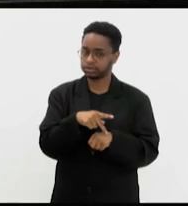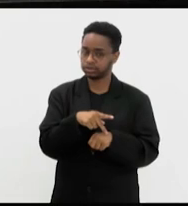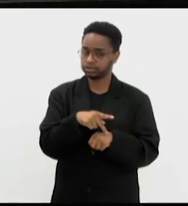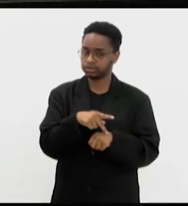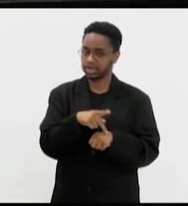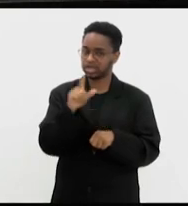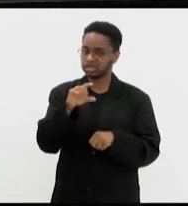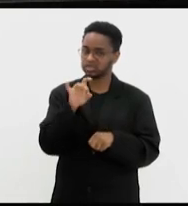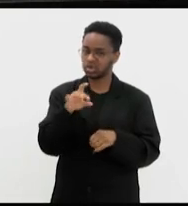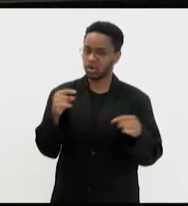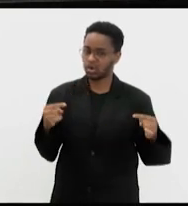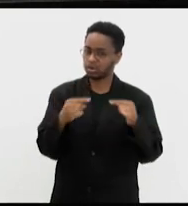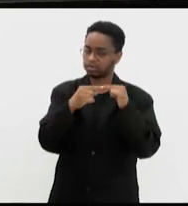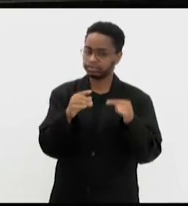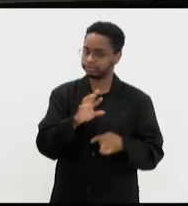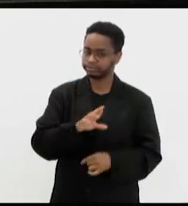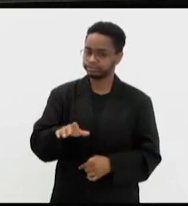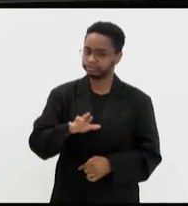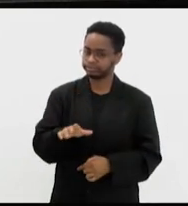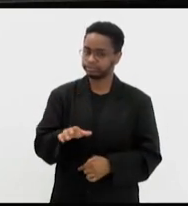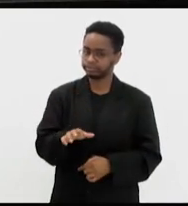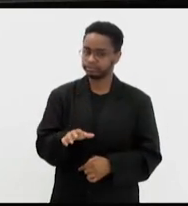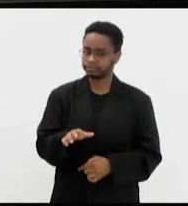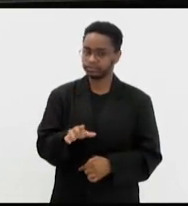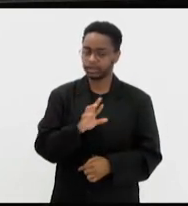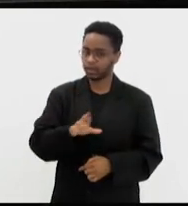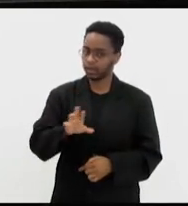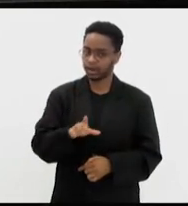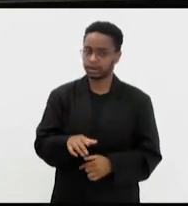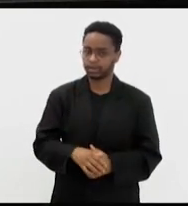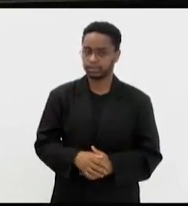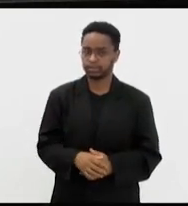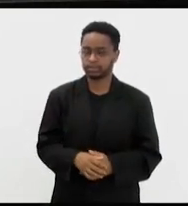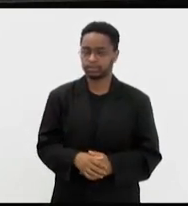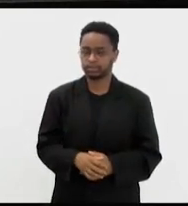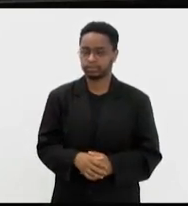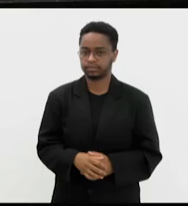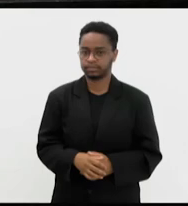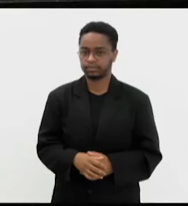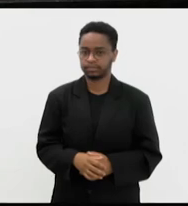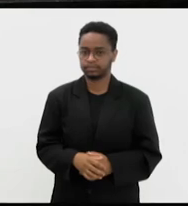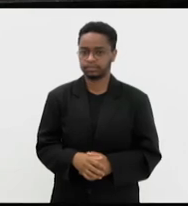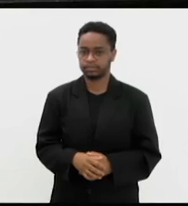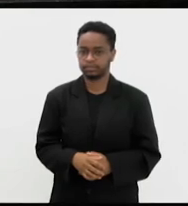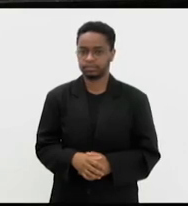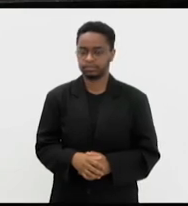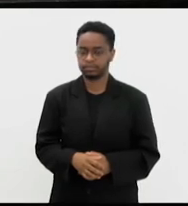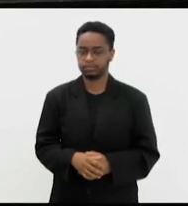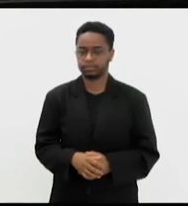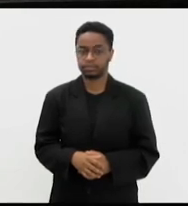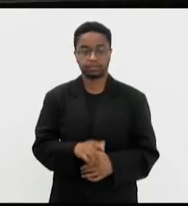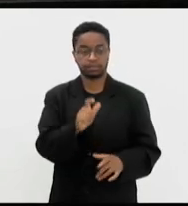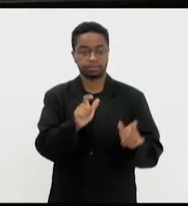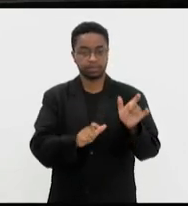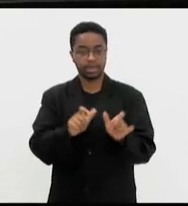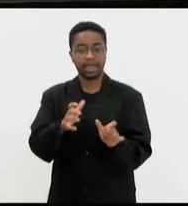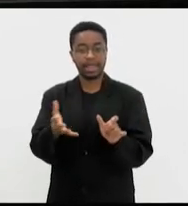mera coincidência não é querem